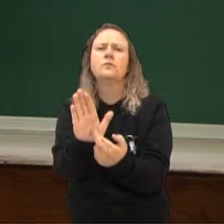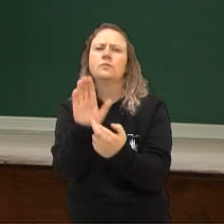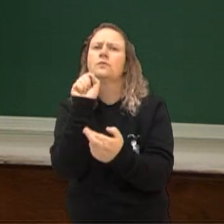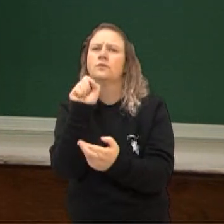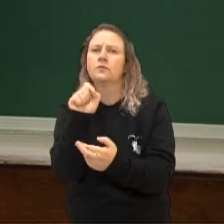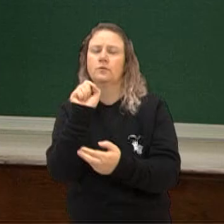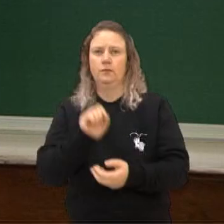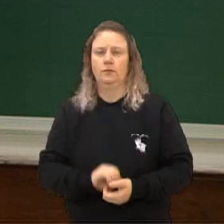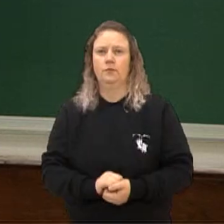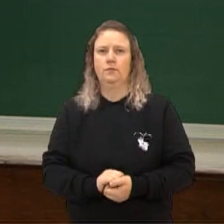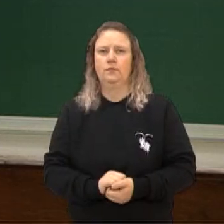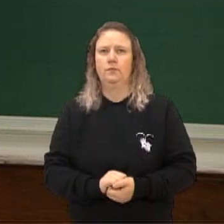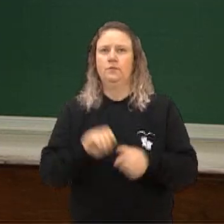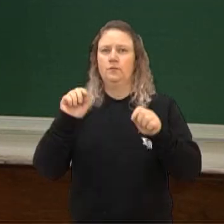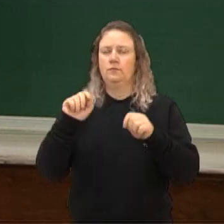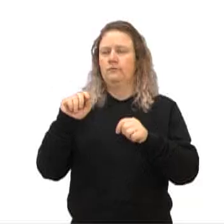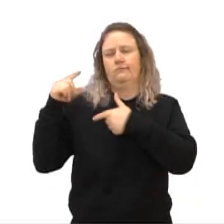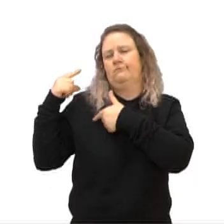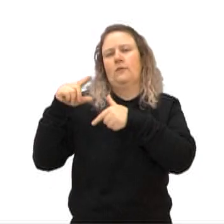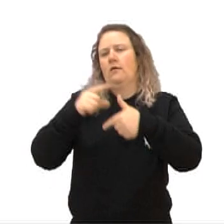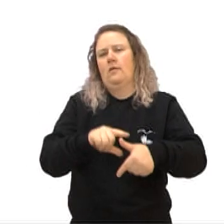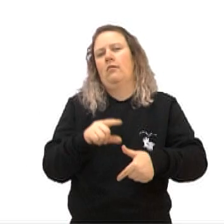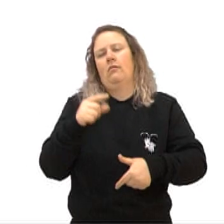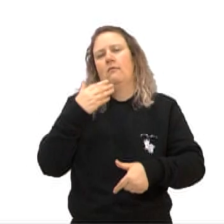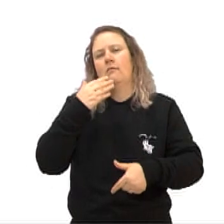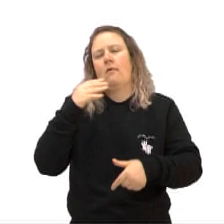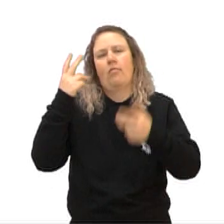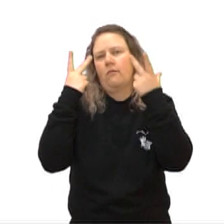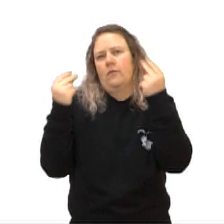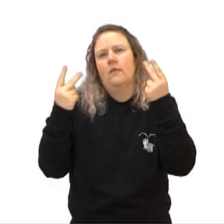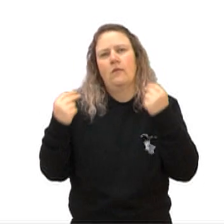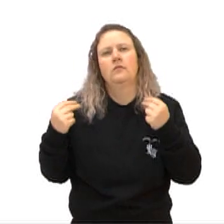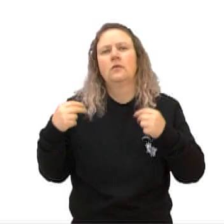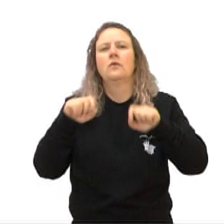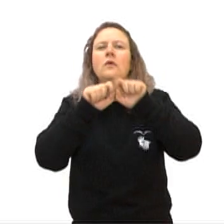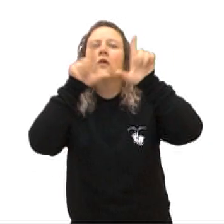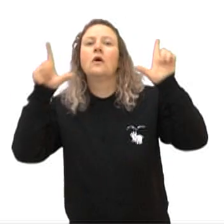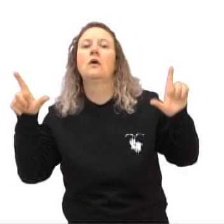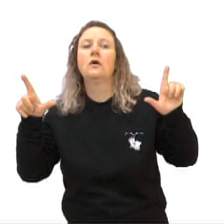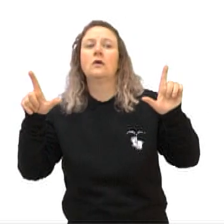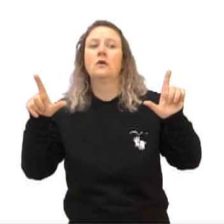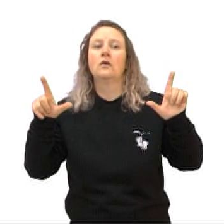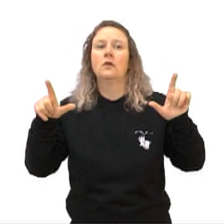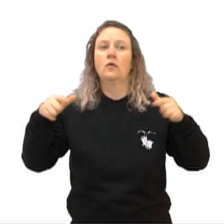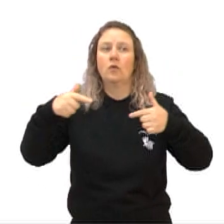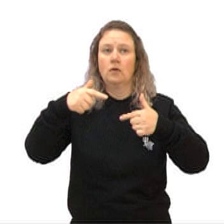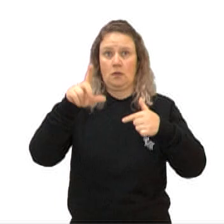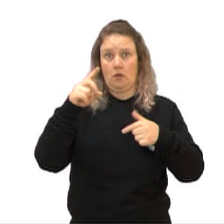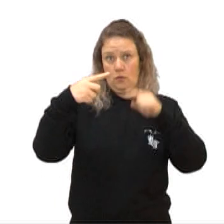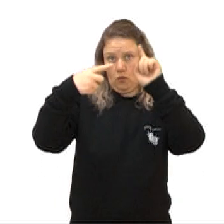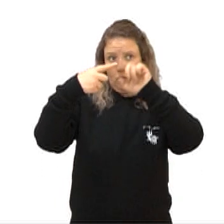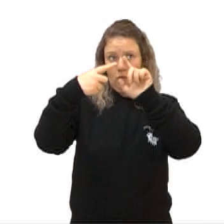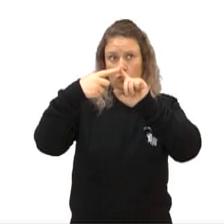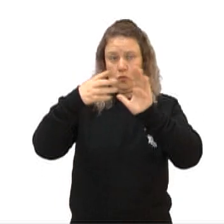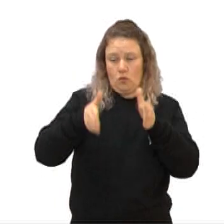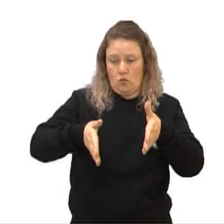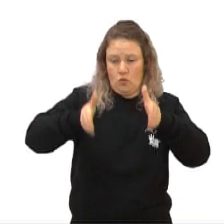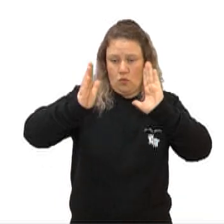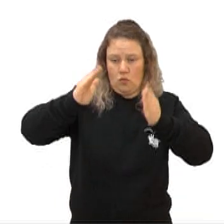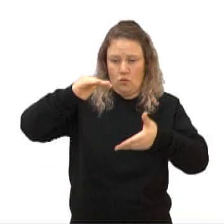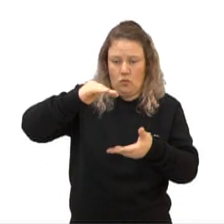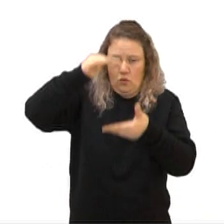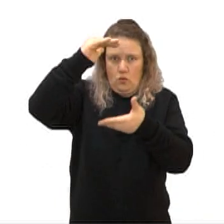né, bem clássica e ao mesmo tempo bem clara do prisma reto e do oblíquo, falando do